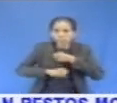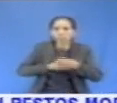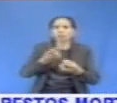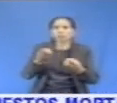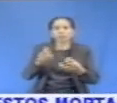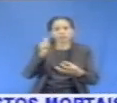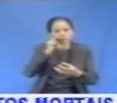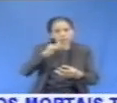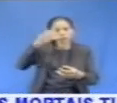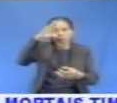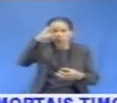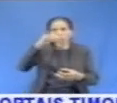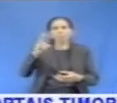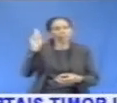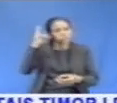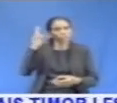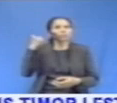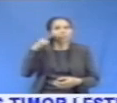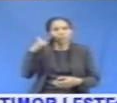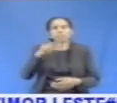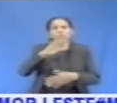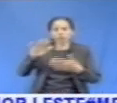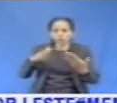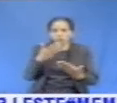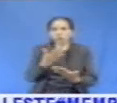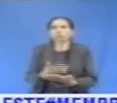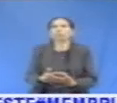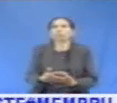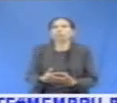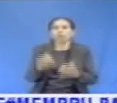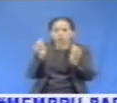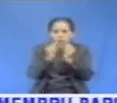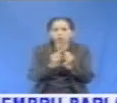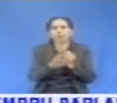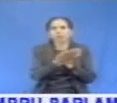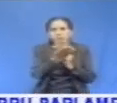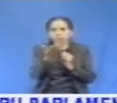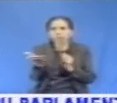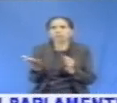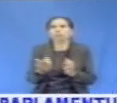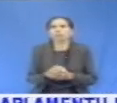feto, mane, tio Sira, tia Sira, ó, e minha...